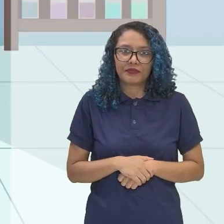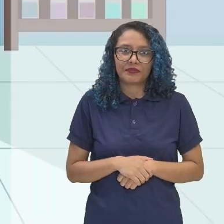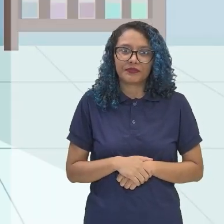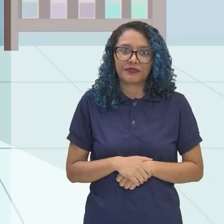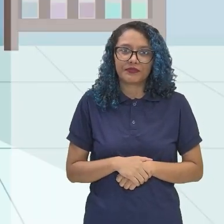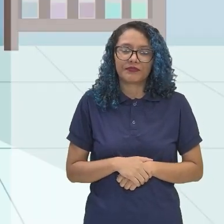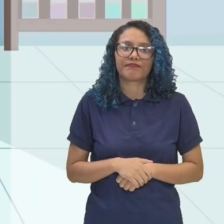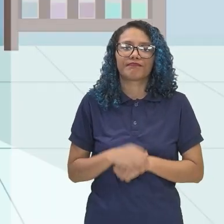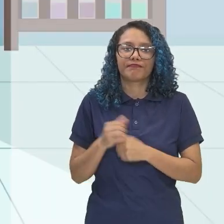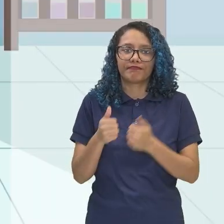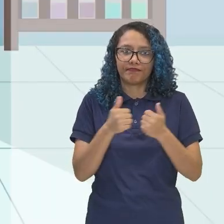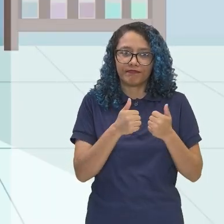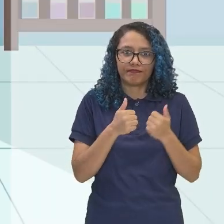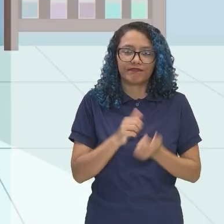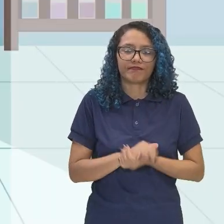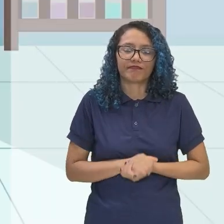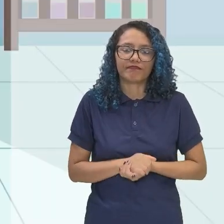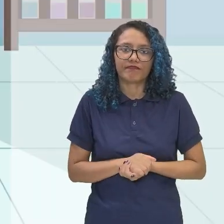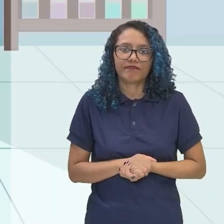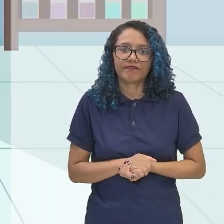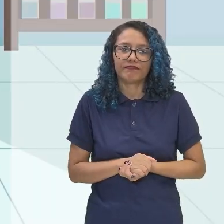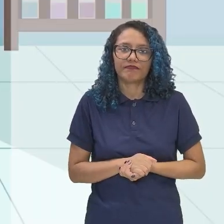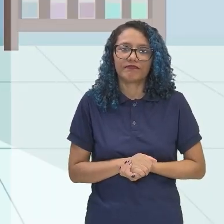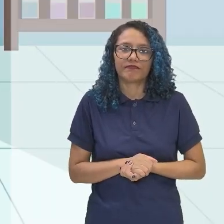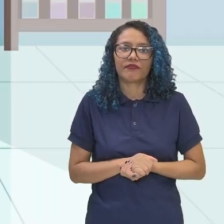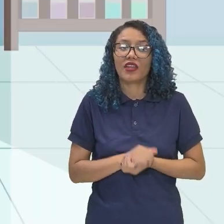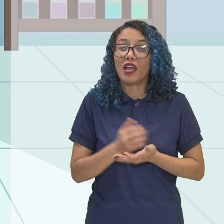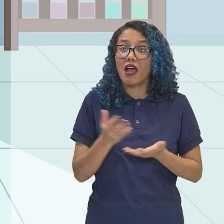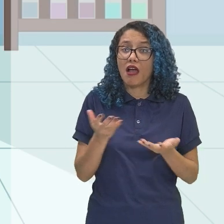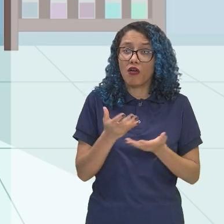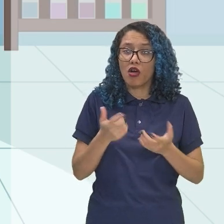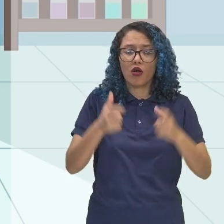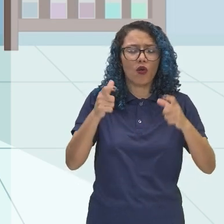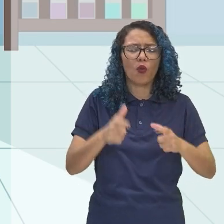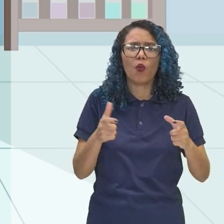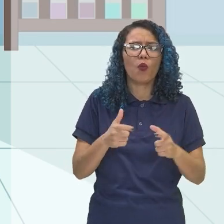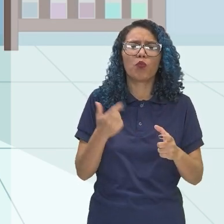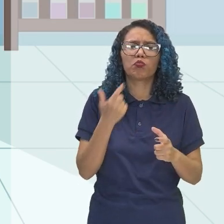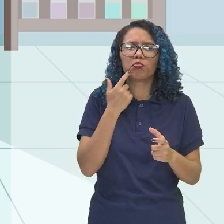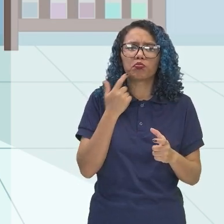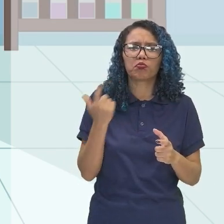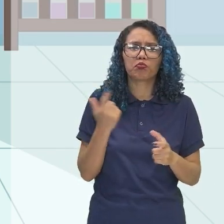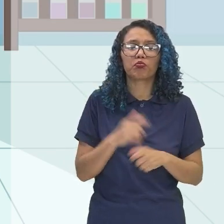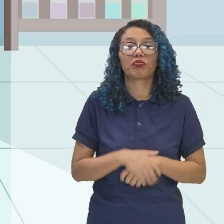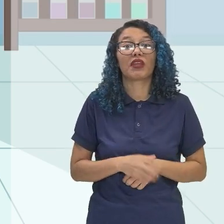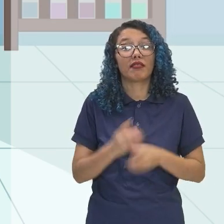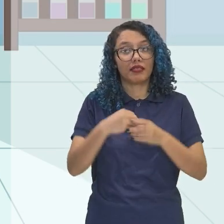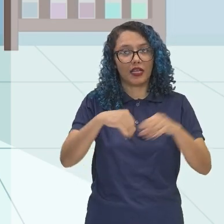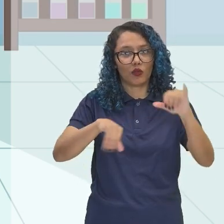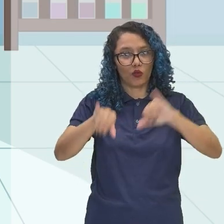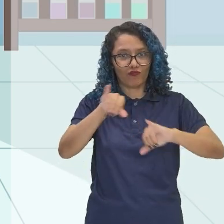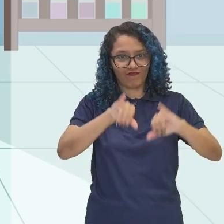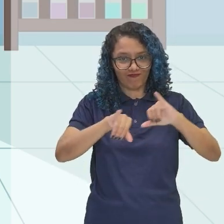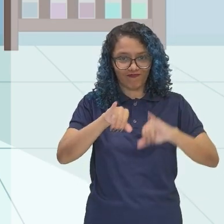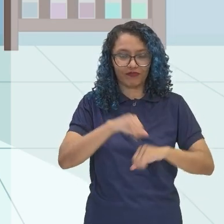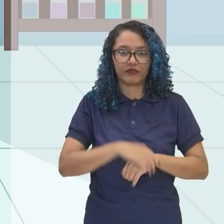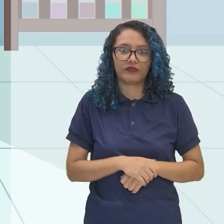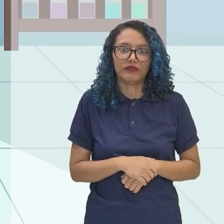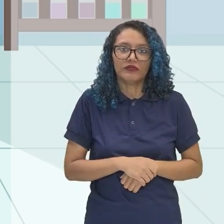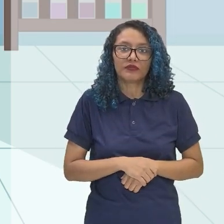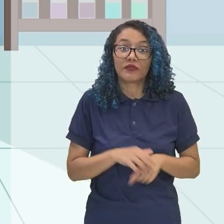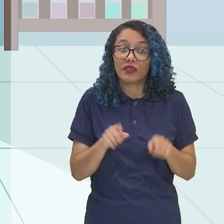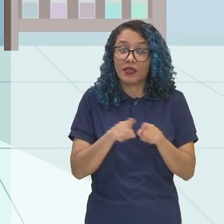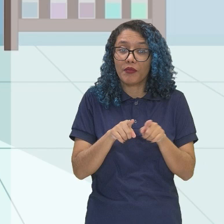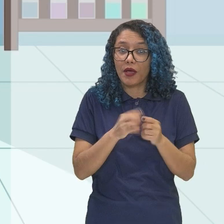Muito bem, pessoal. E agora, olha onde estamos. Estamos em um laboratório e nós temos aqui o